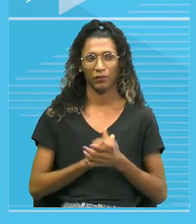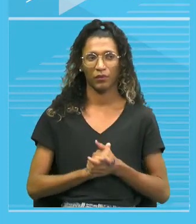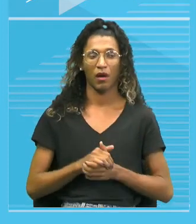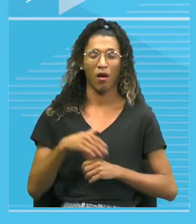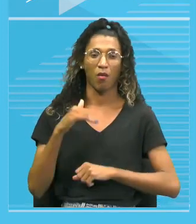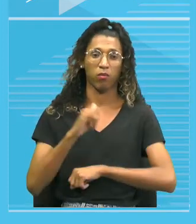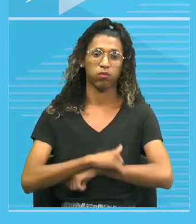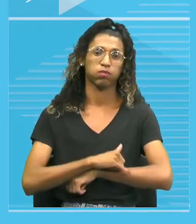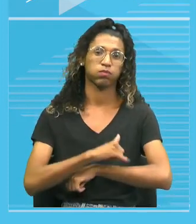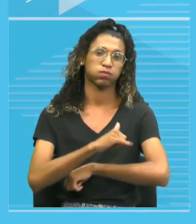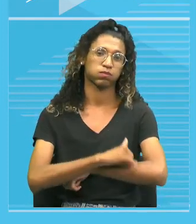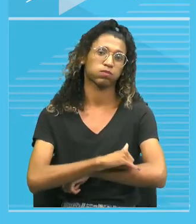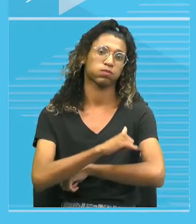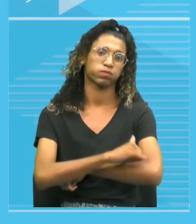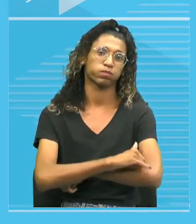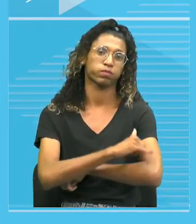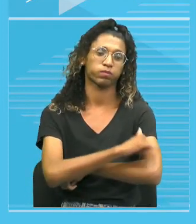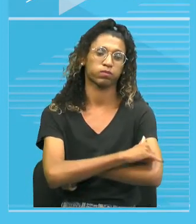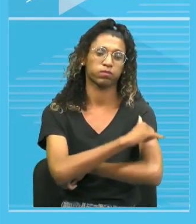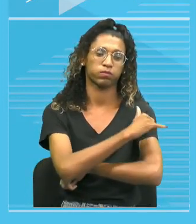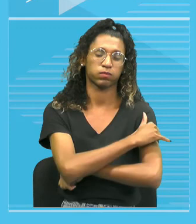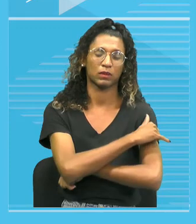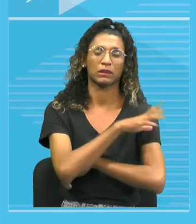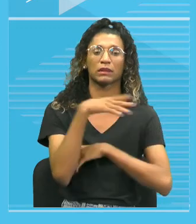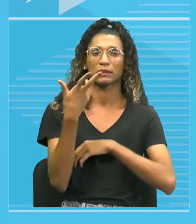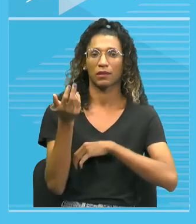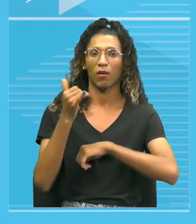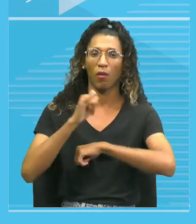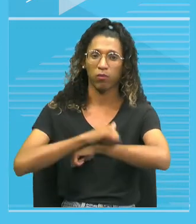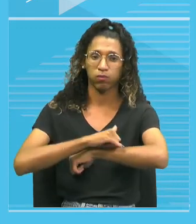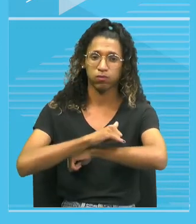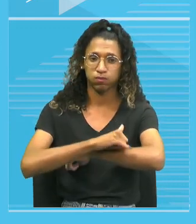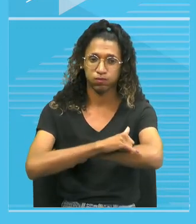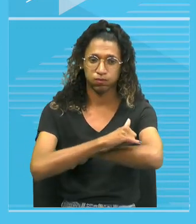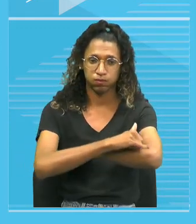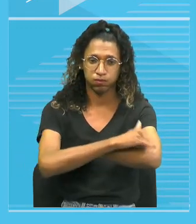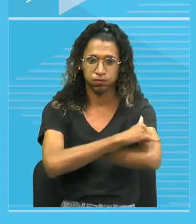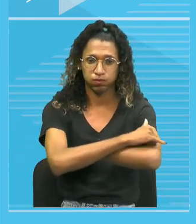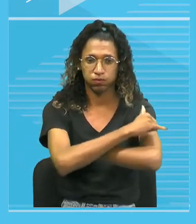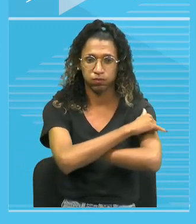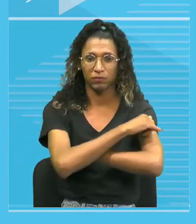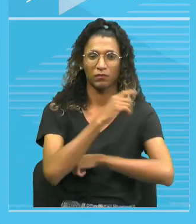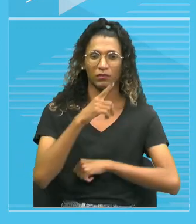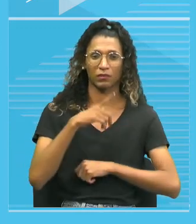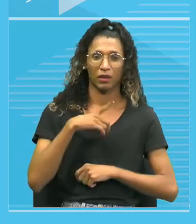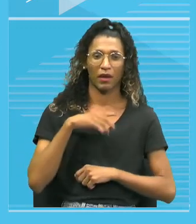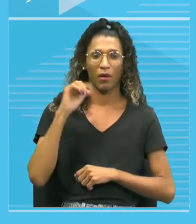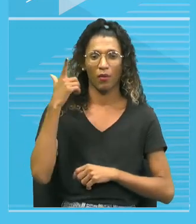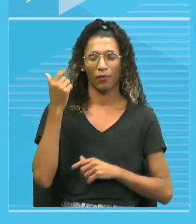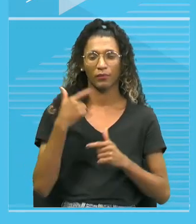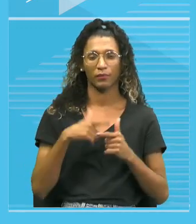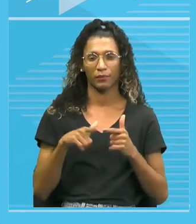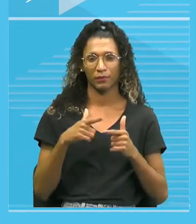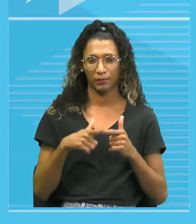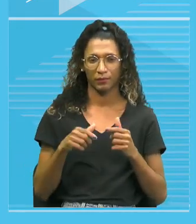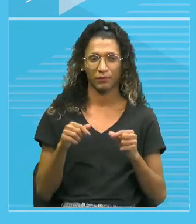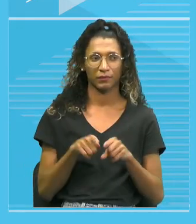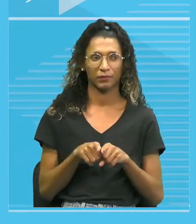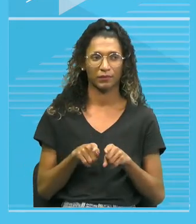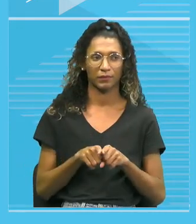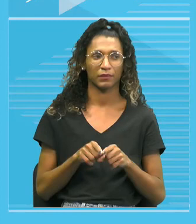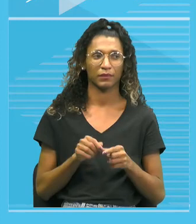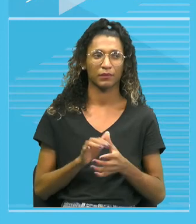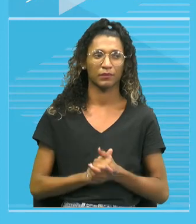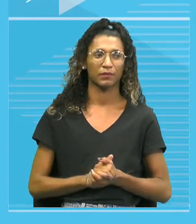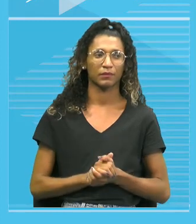Excesso de peso. E aí, com este excesso de peso, vem muitos outros problemas. Prevalência aí, você encontra do